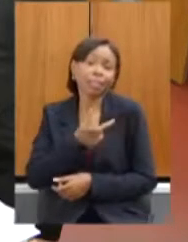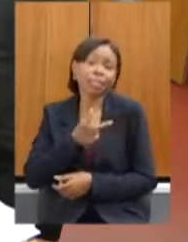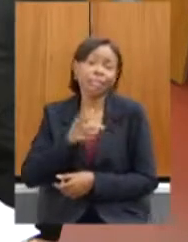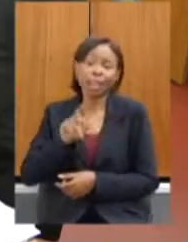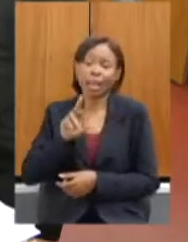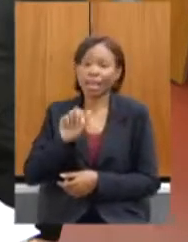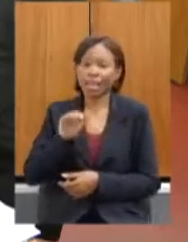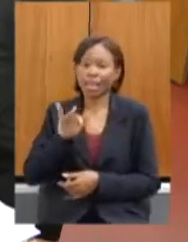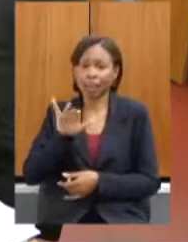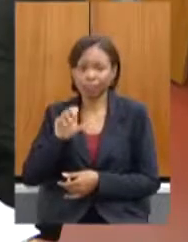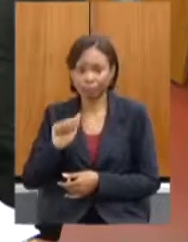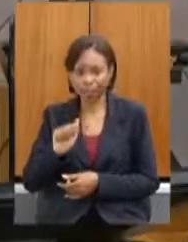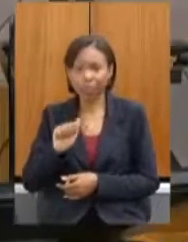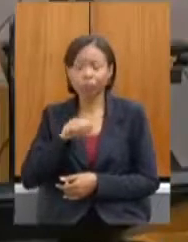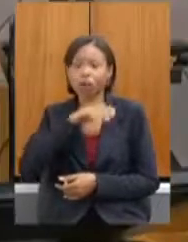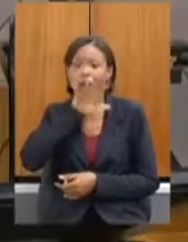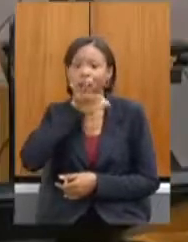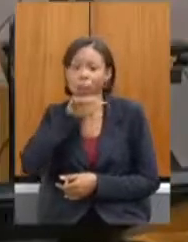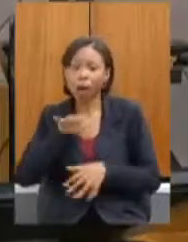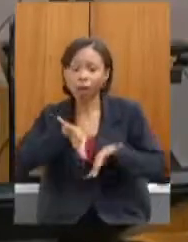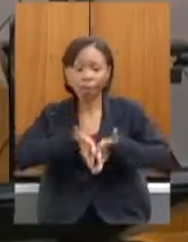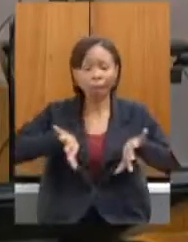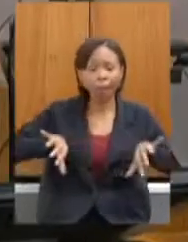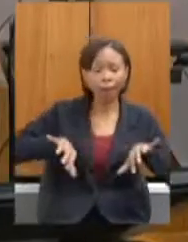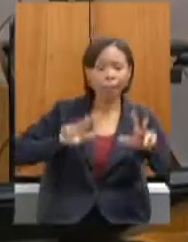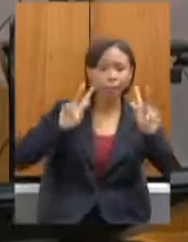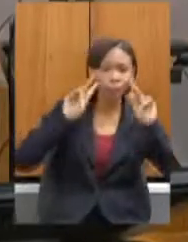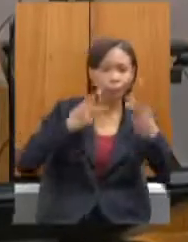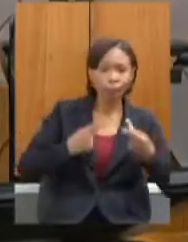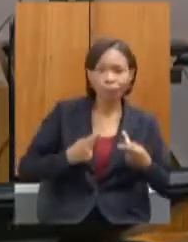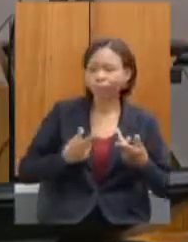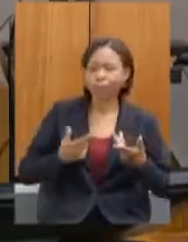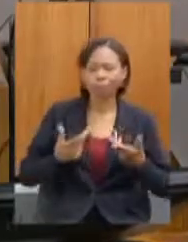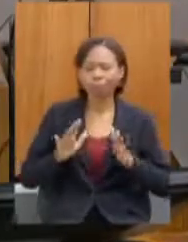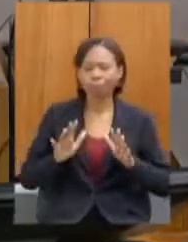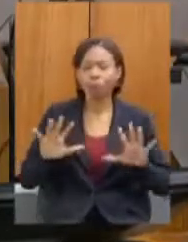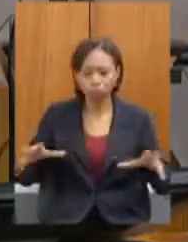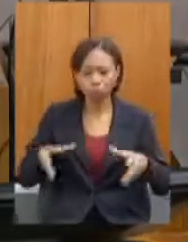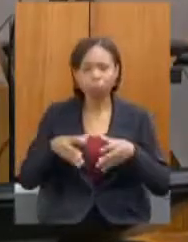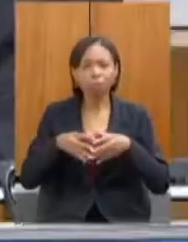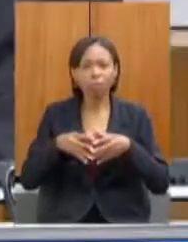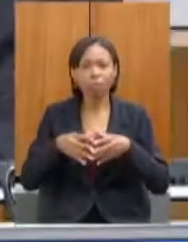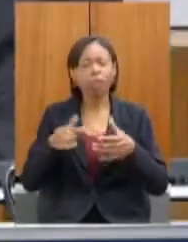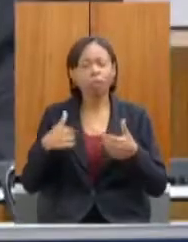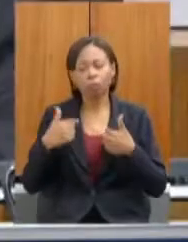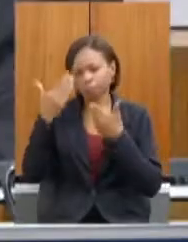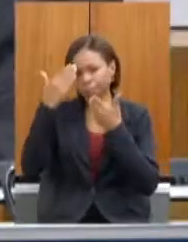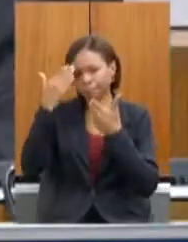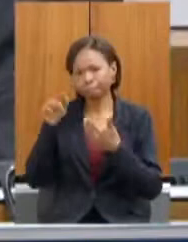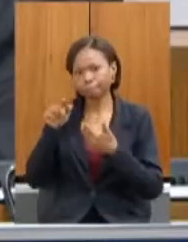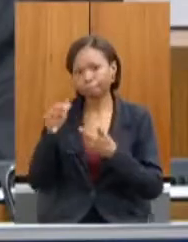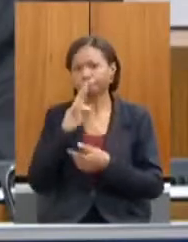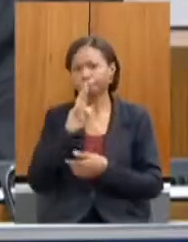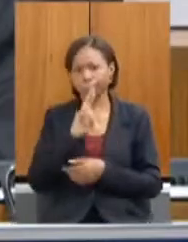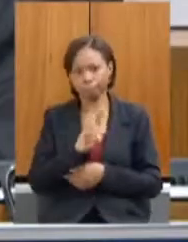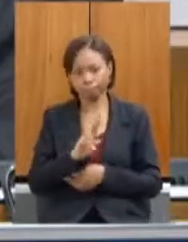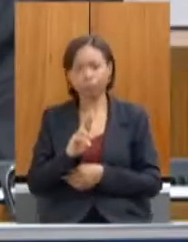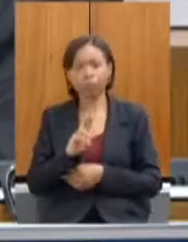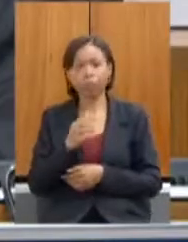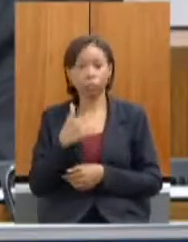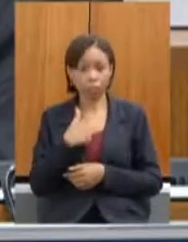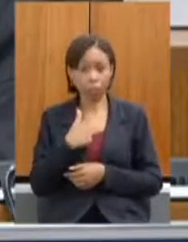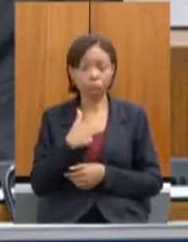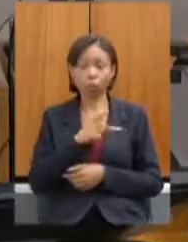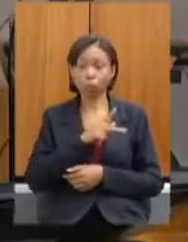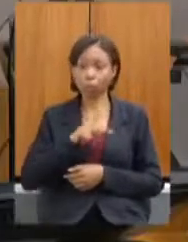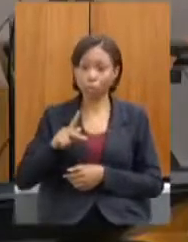programa de prevenção humana então agradeço Essa visão e a sua resposta do estado é nós eu como presidente da